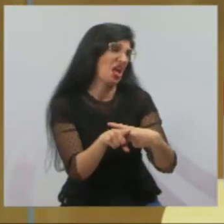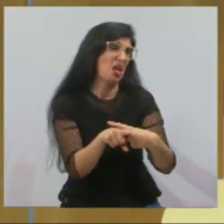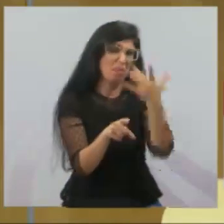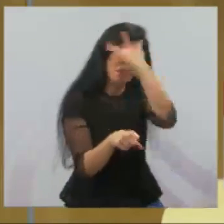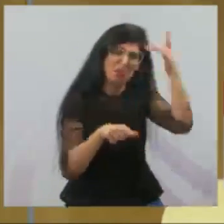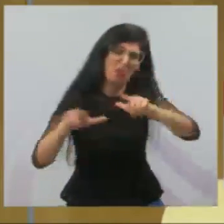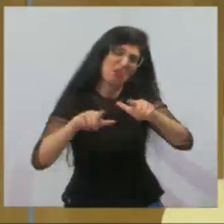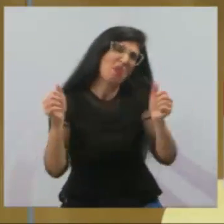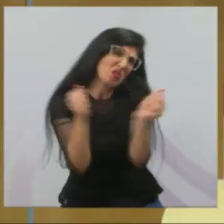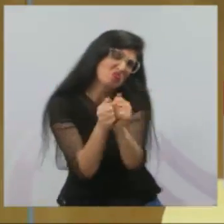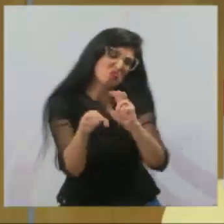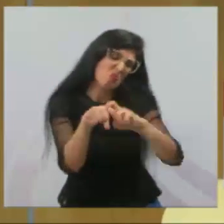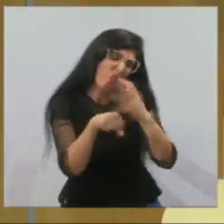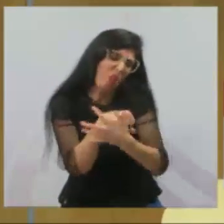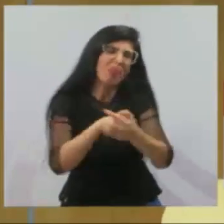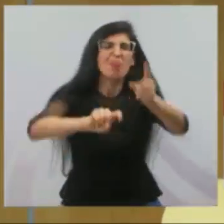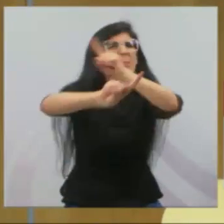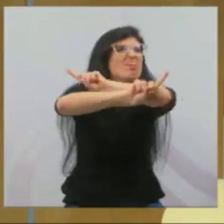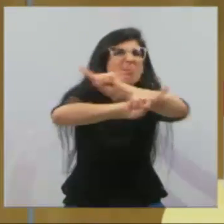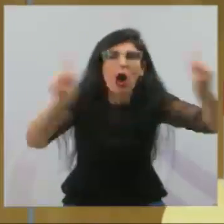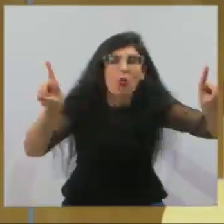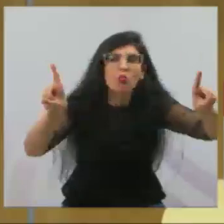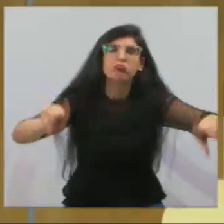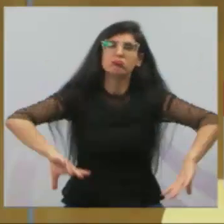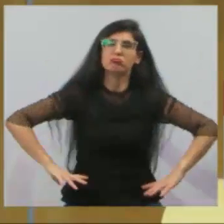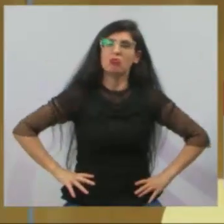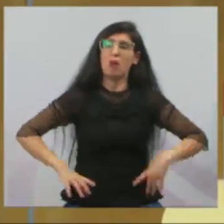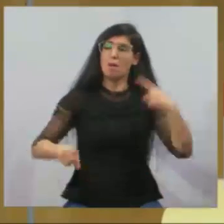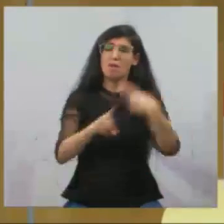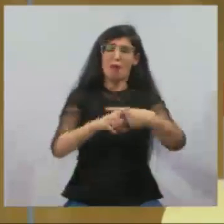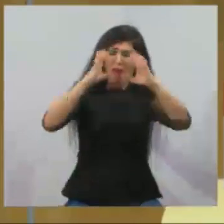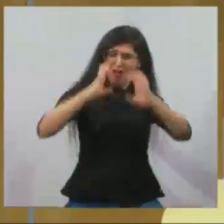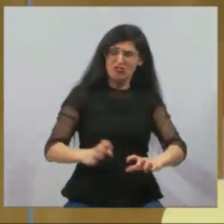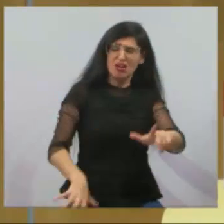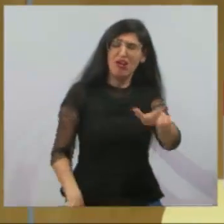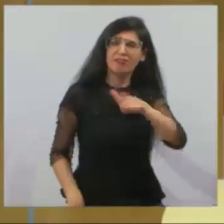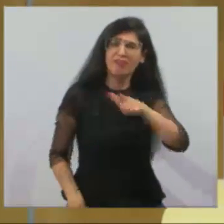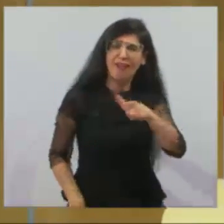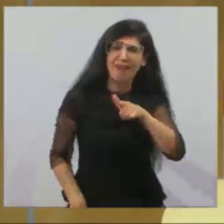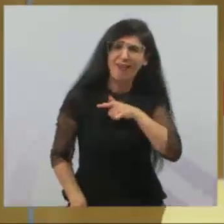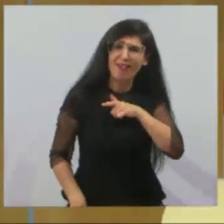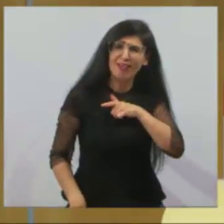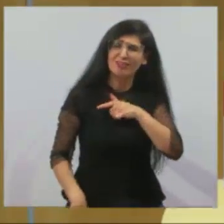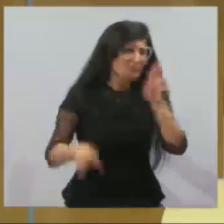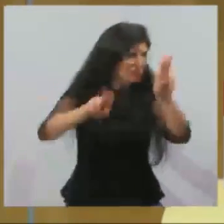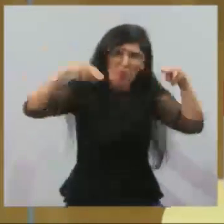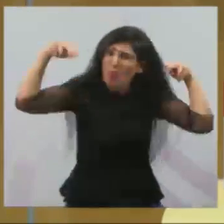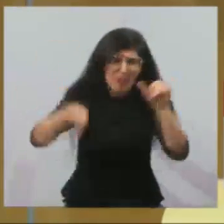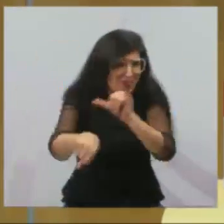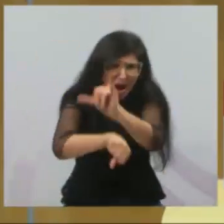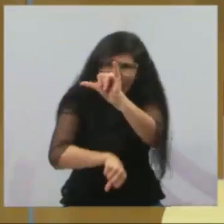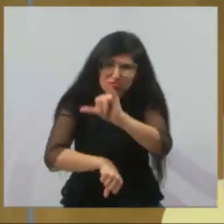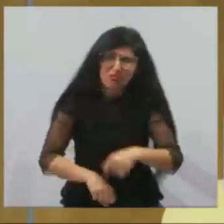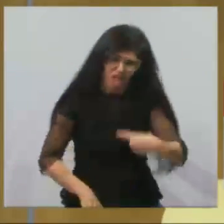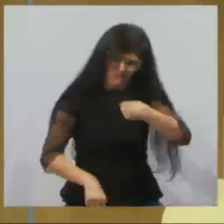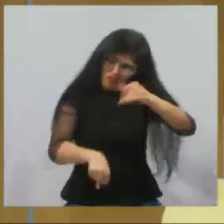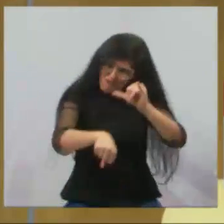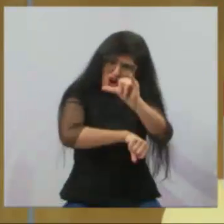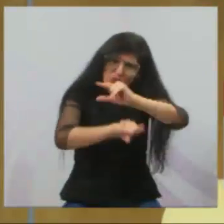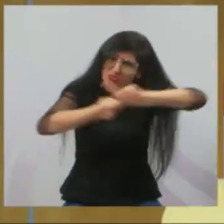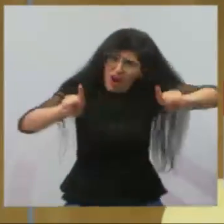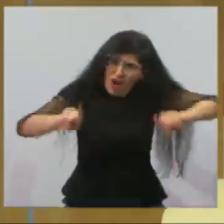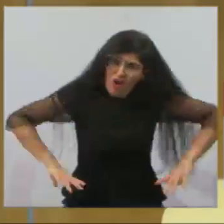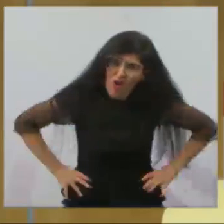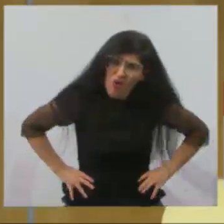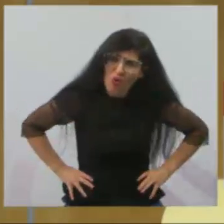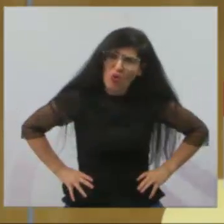acredito. O meu voto é um voto com convicção naquilo que eu acho que é o melhor para a nossa cidade. Já respondendo